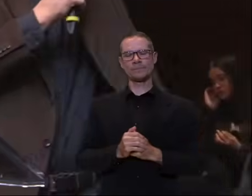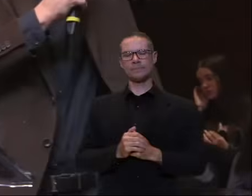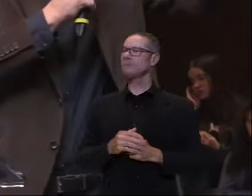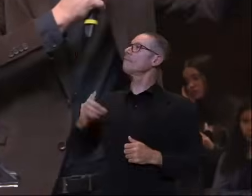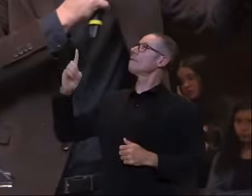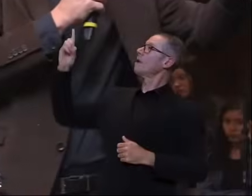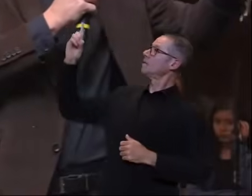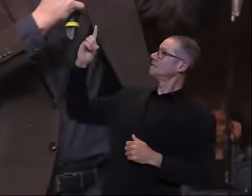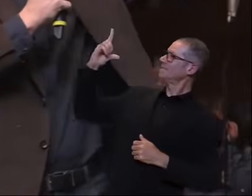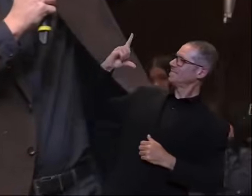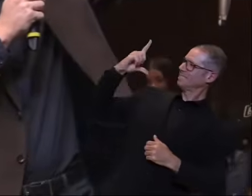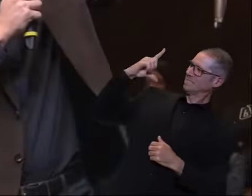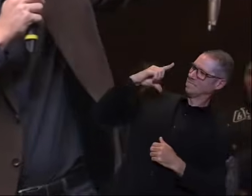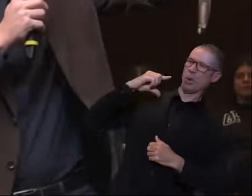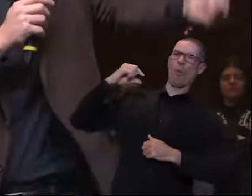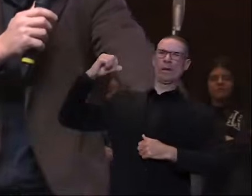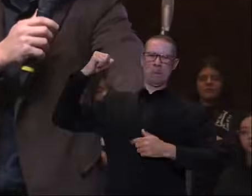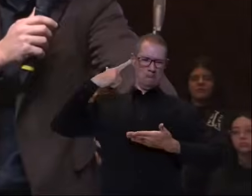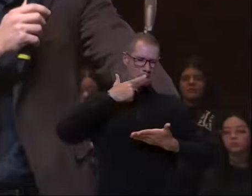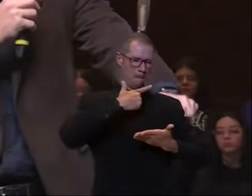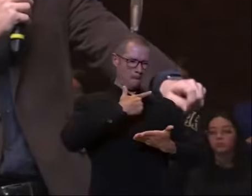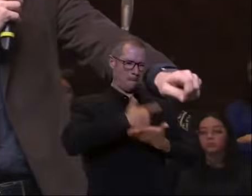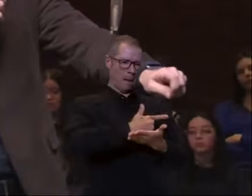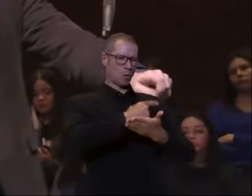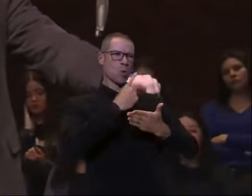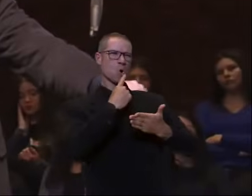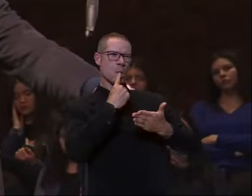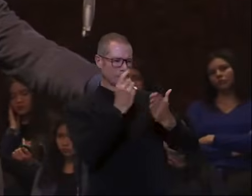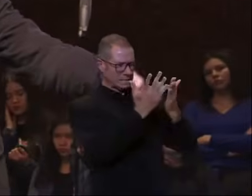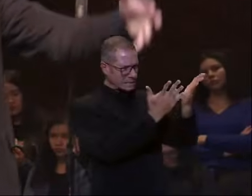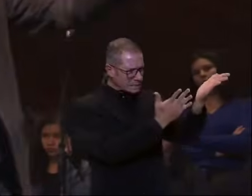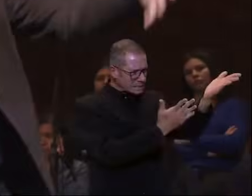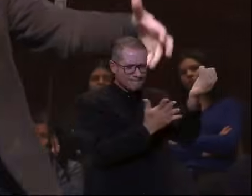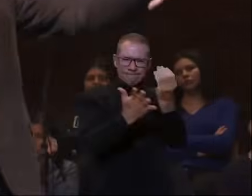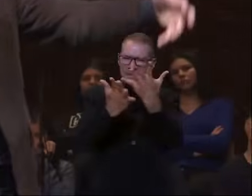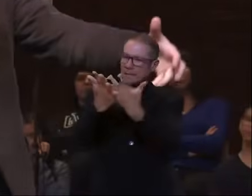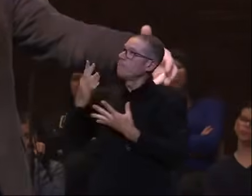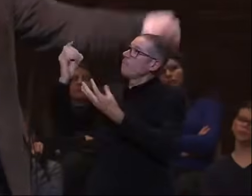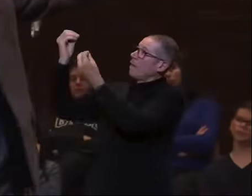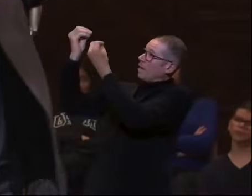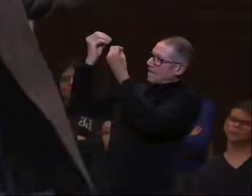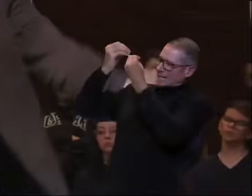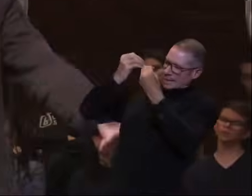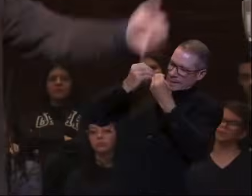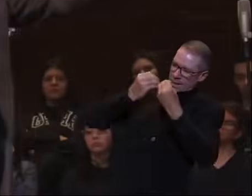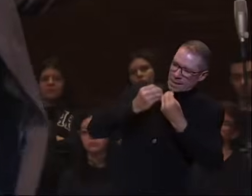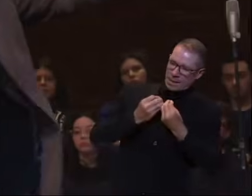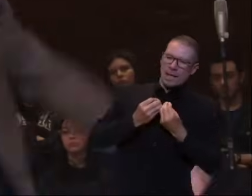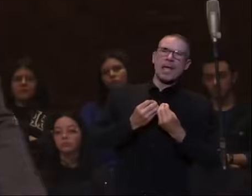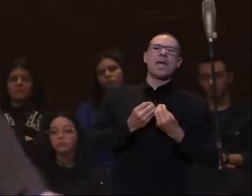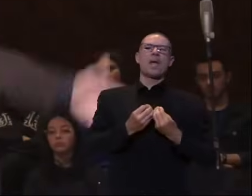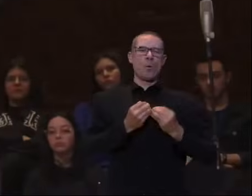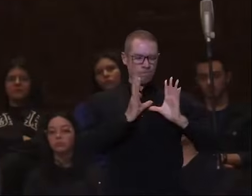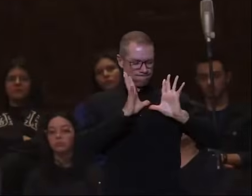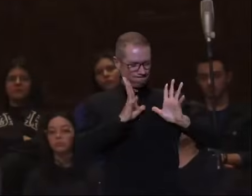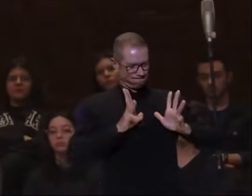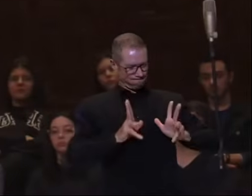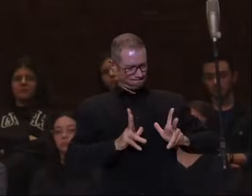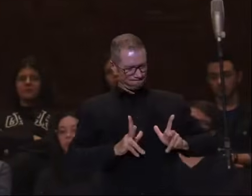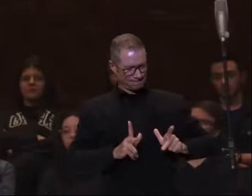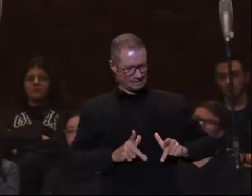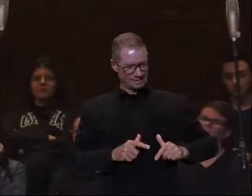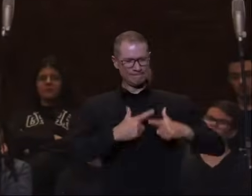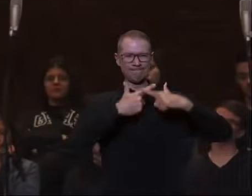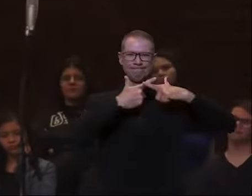Ele me escolheu e pagou um preço de sangue e me deu a condição de santo e irrepreensível,